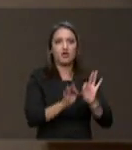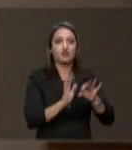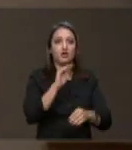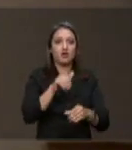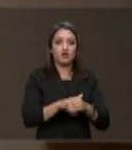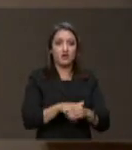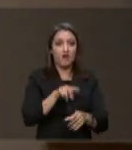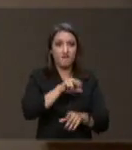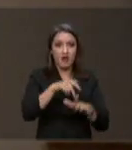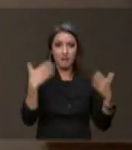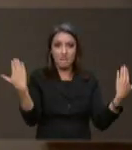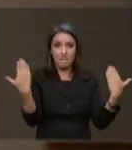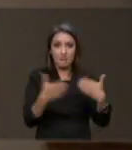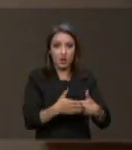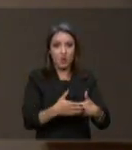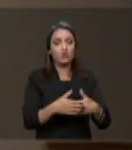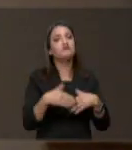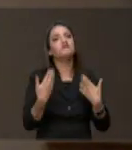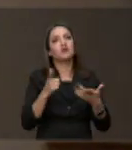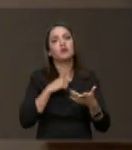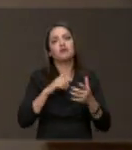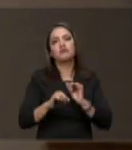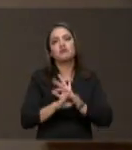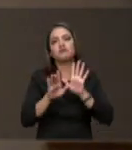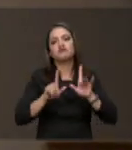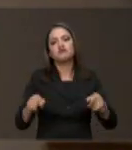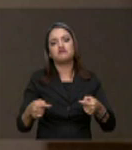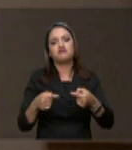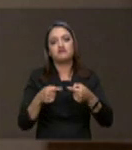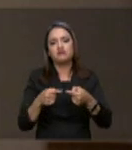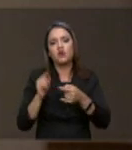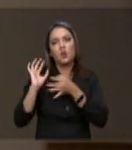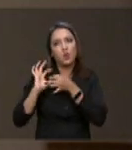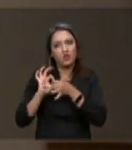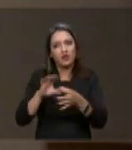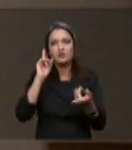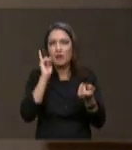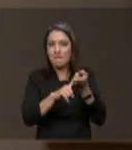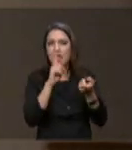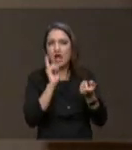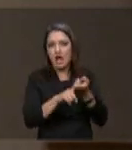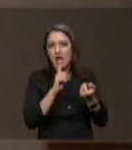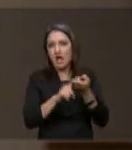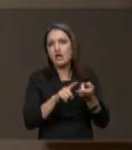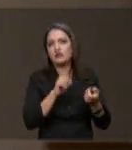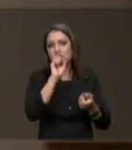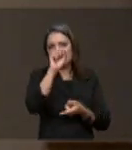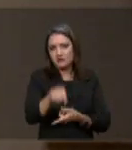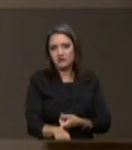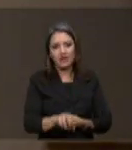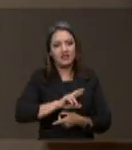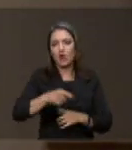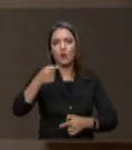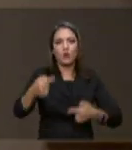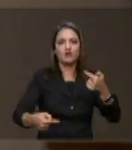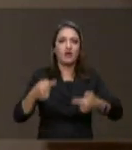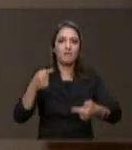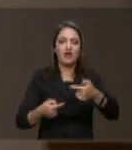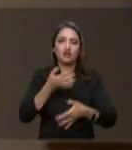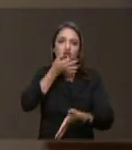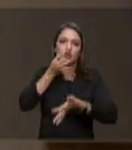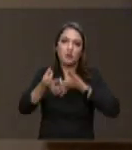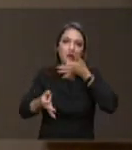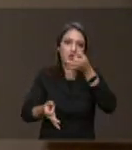não mais iriam existir está claramente associado a um contexto de ameaça e não é um debate ideológico